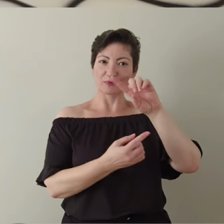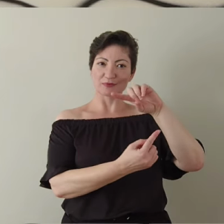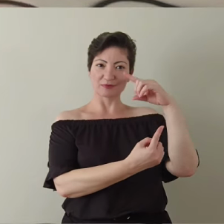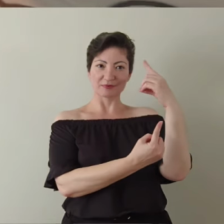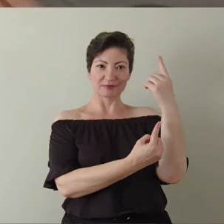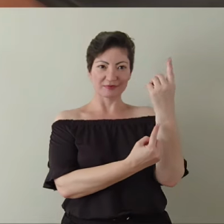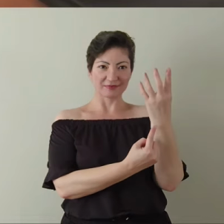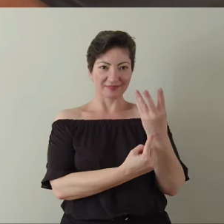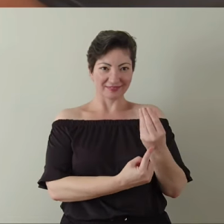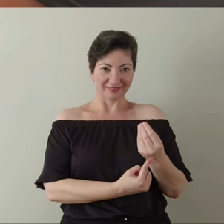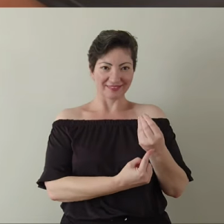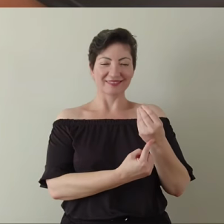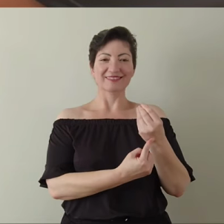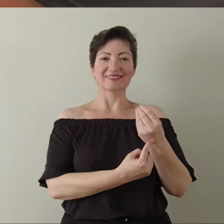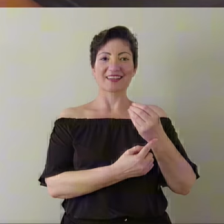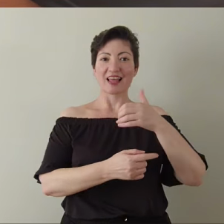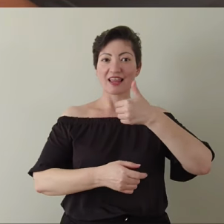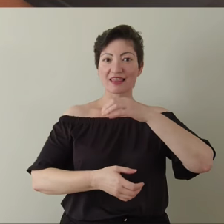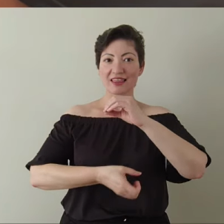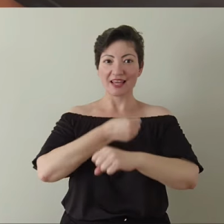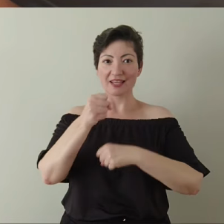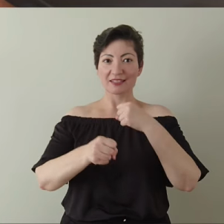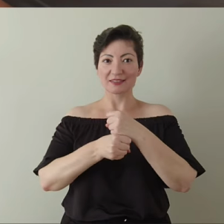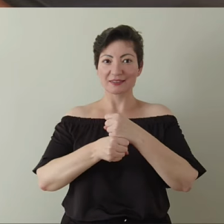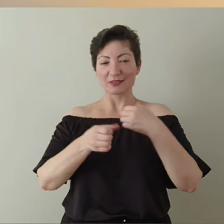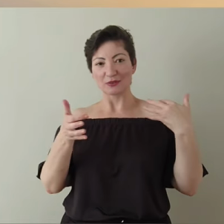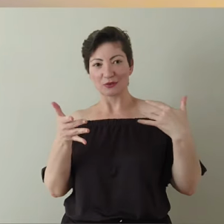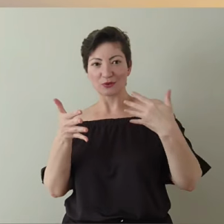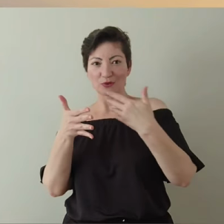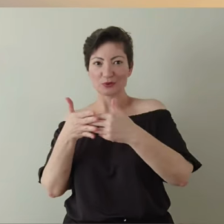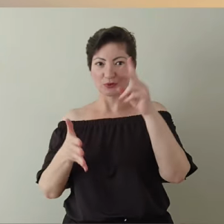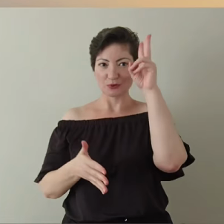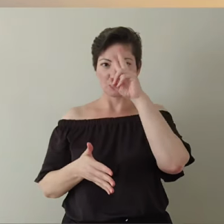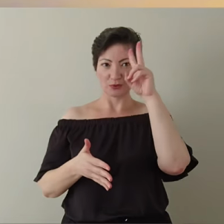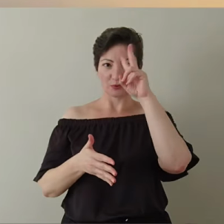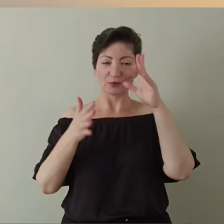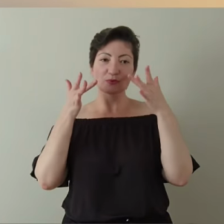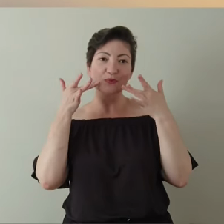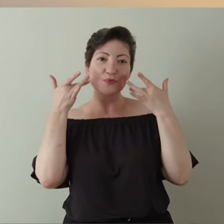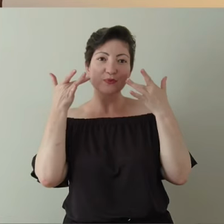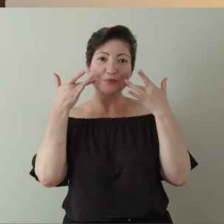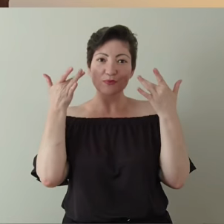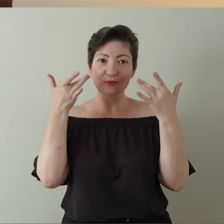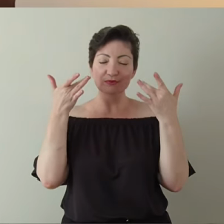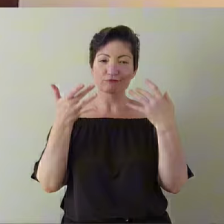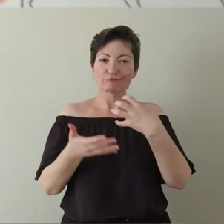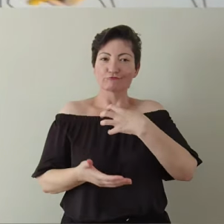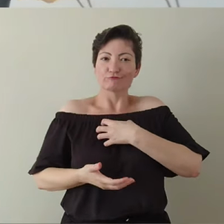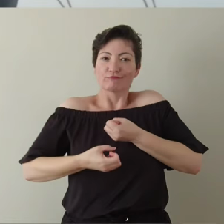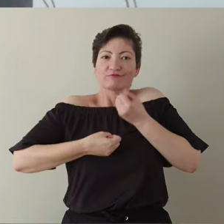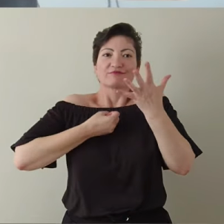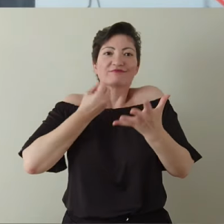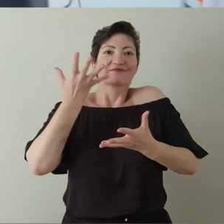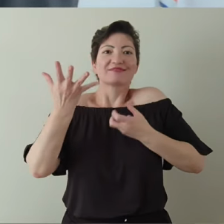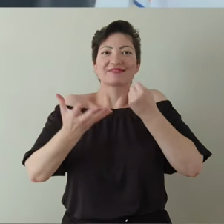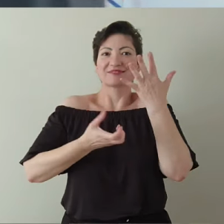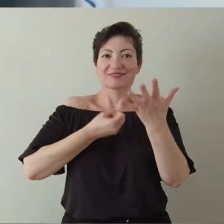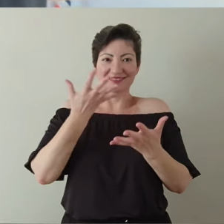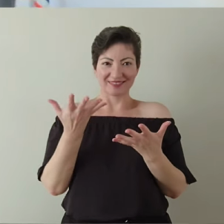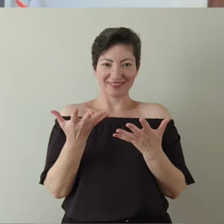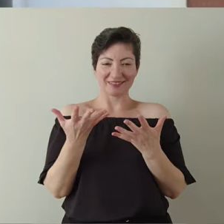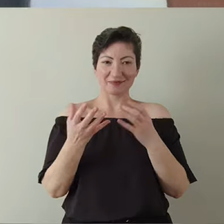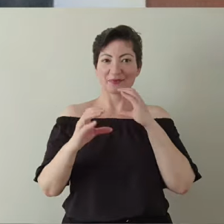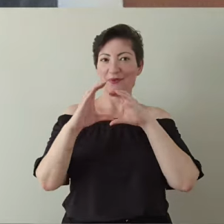Arte, 10 anos de história. O teatro é a nossa forma de se expressar, de